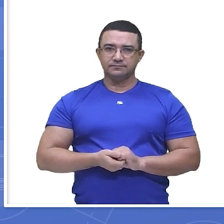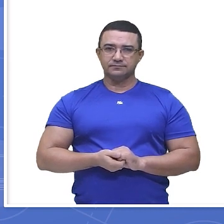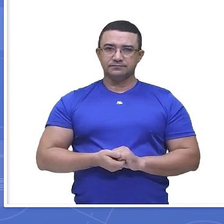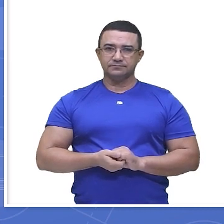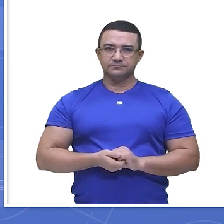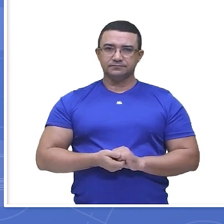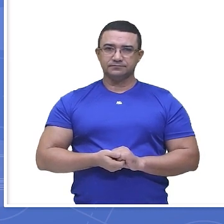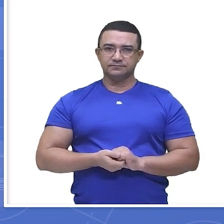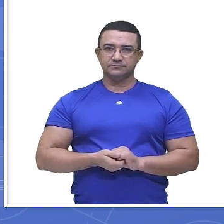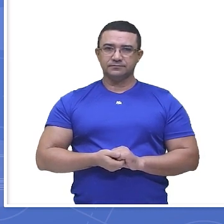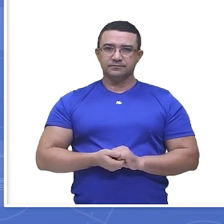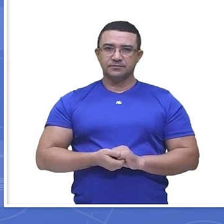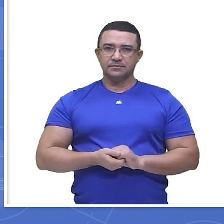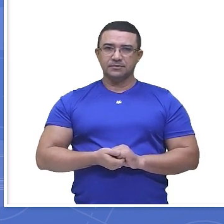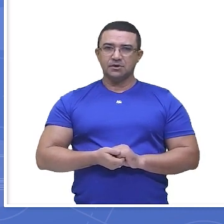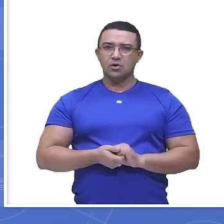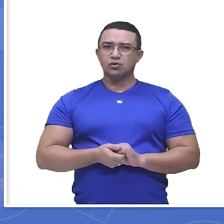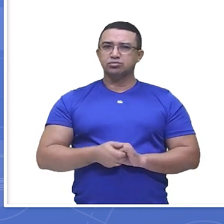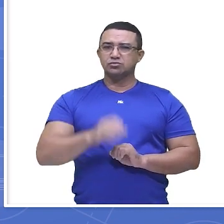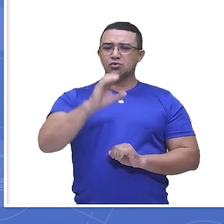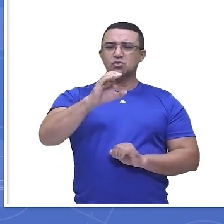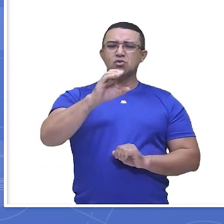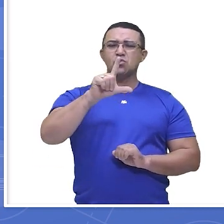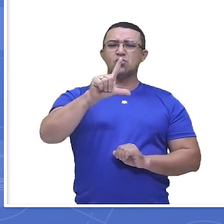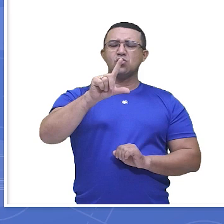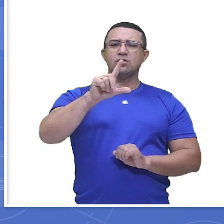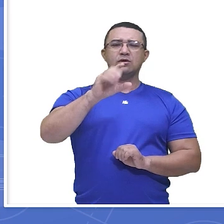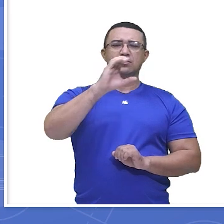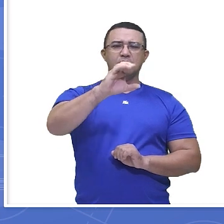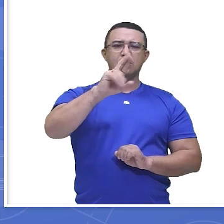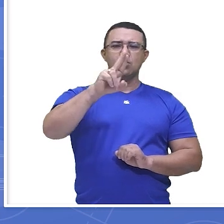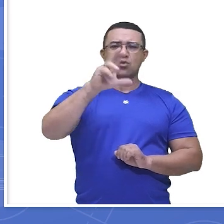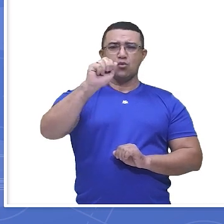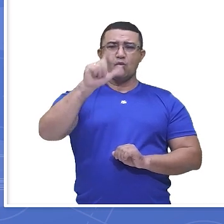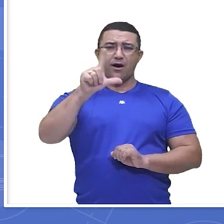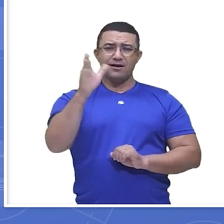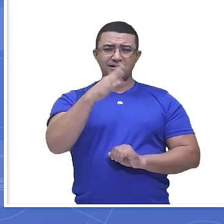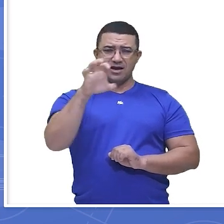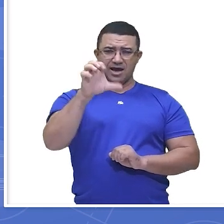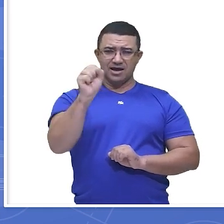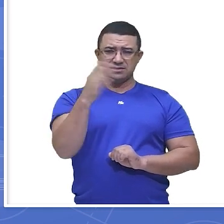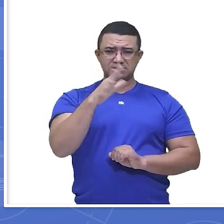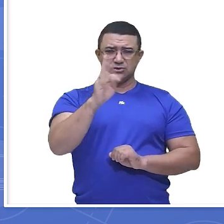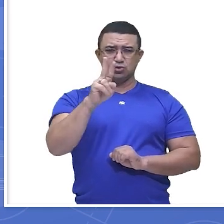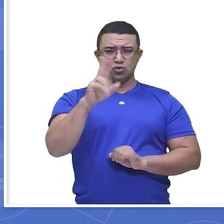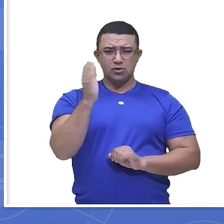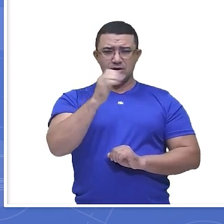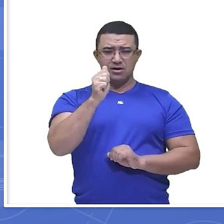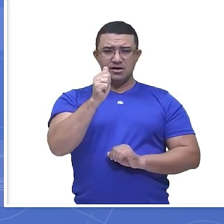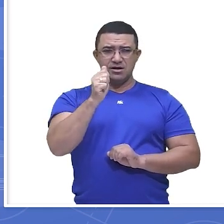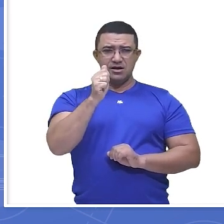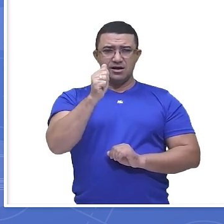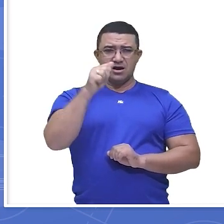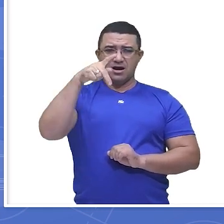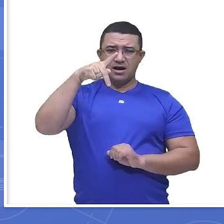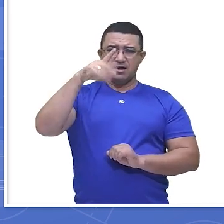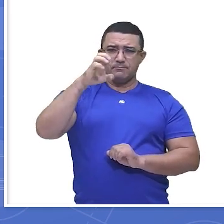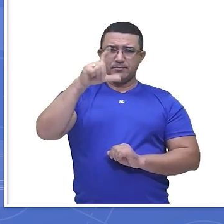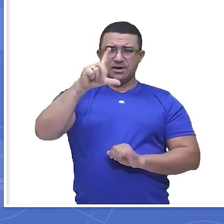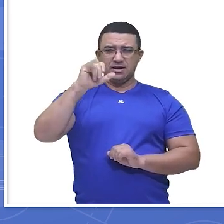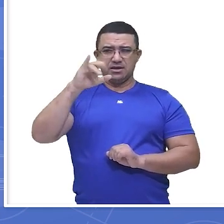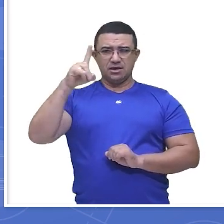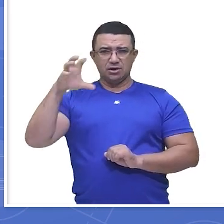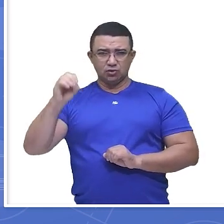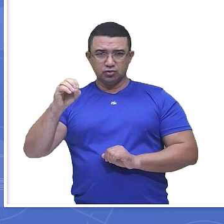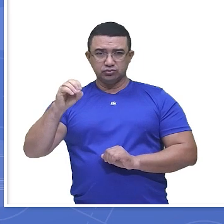Risca o S aqui. Qual é tu apelido? Resposta. Mi apelido, risca o S, né? Mi apelido es,